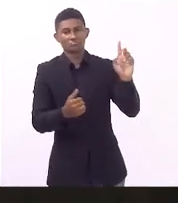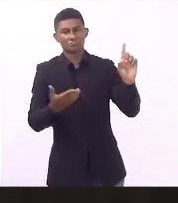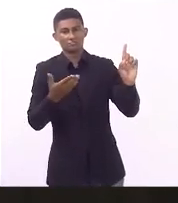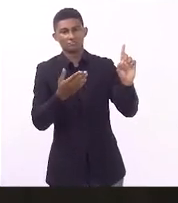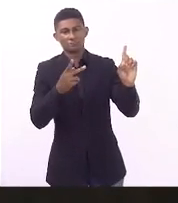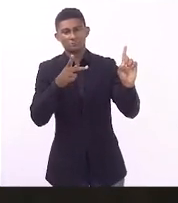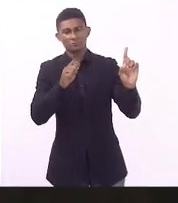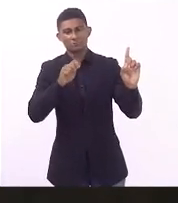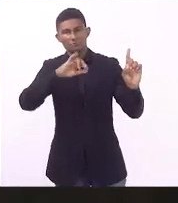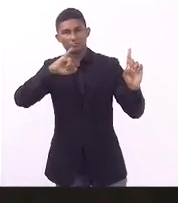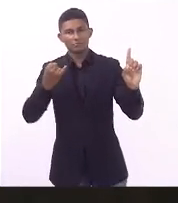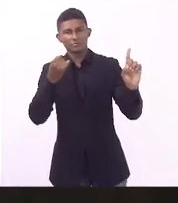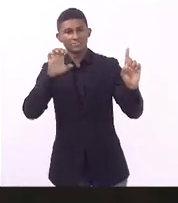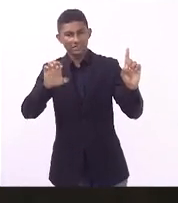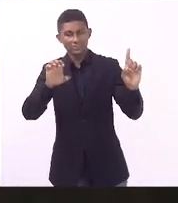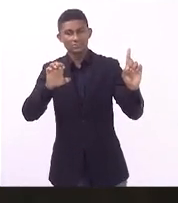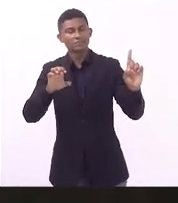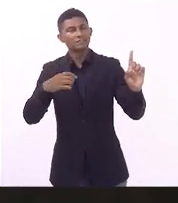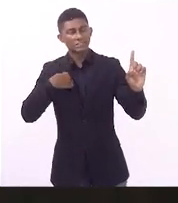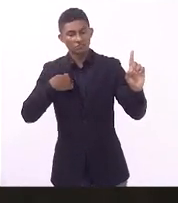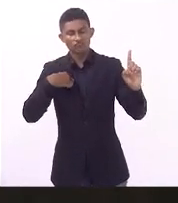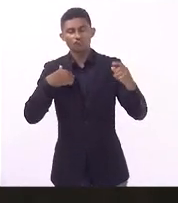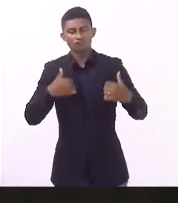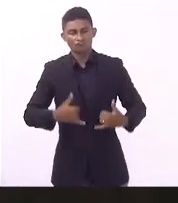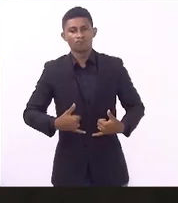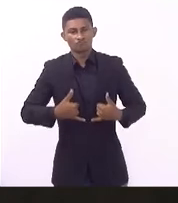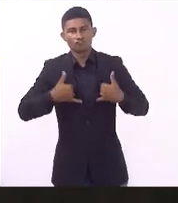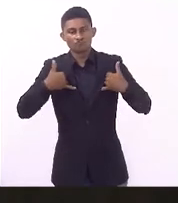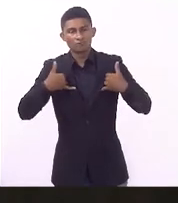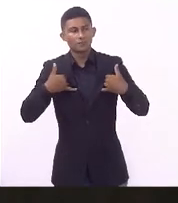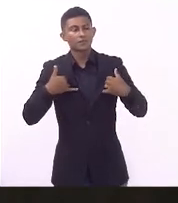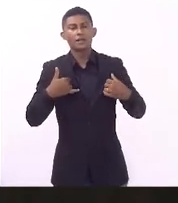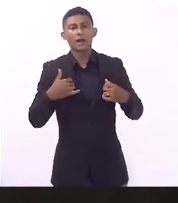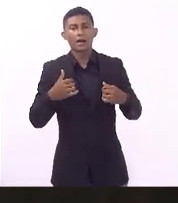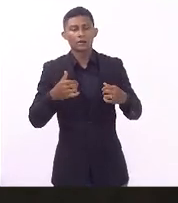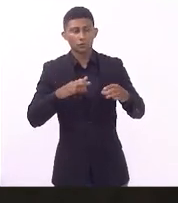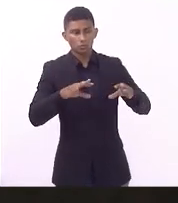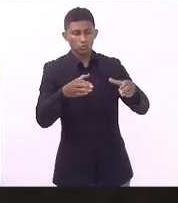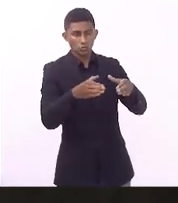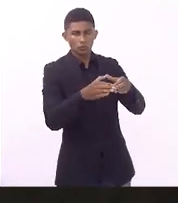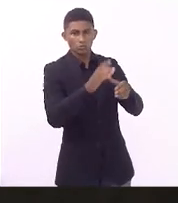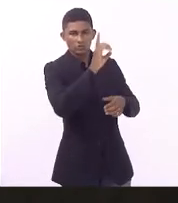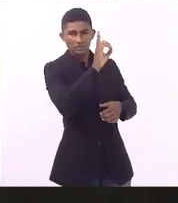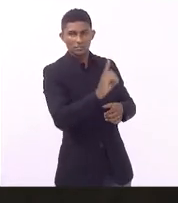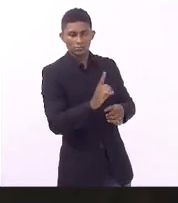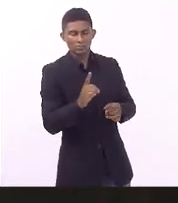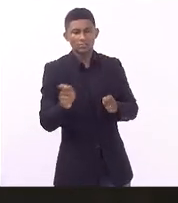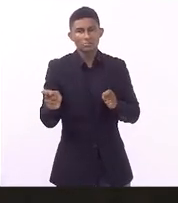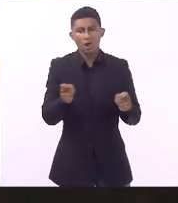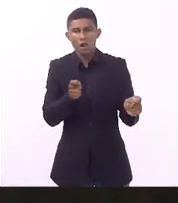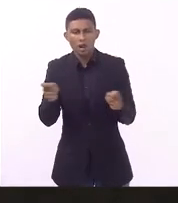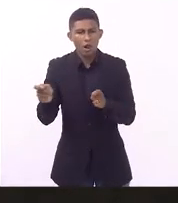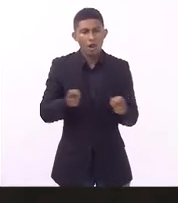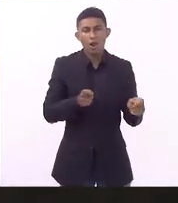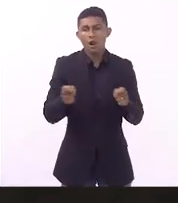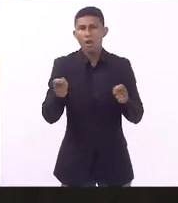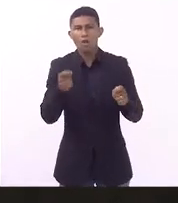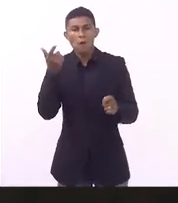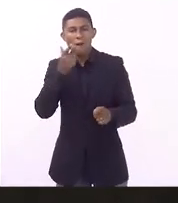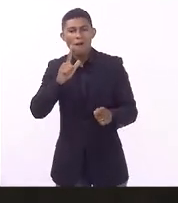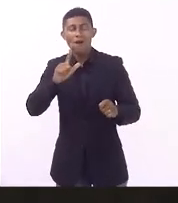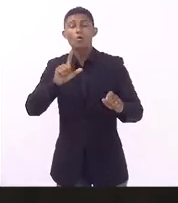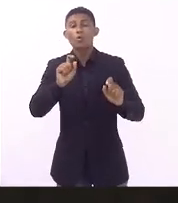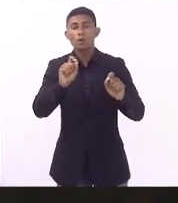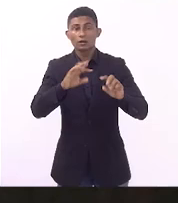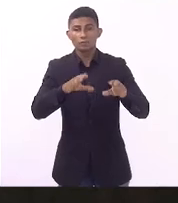com orgulho de que faço parte de uma gestão que trouxe de volta a ABI os seus melhores